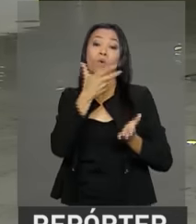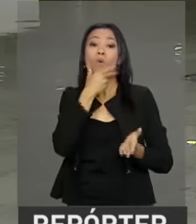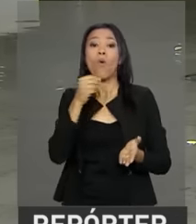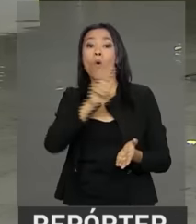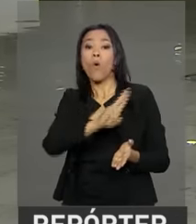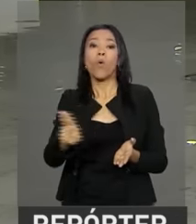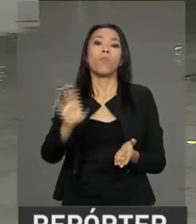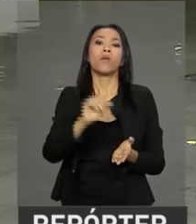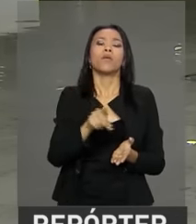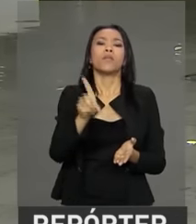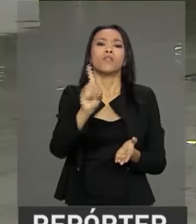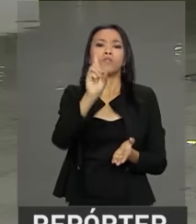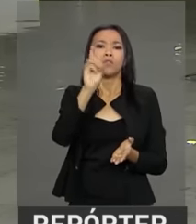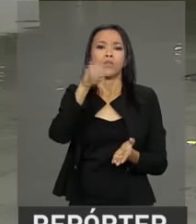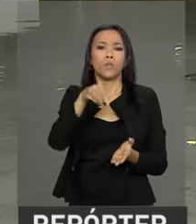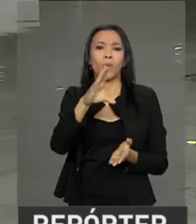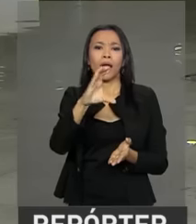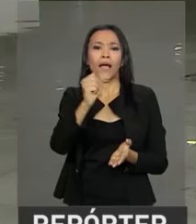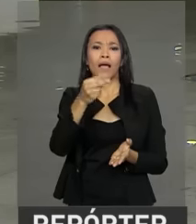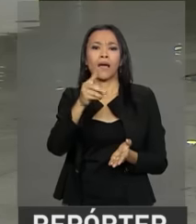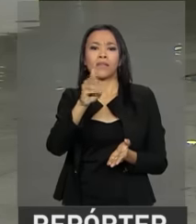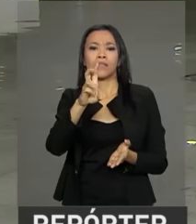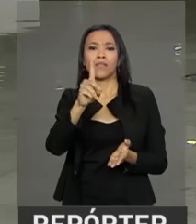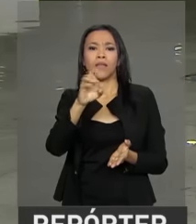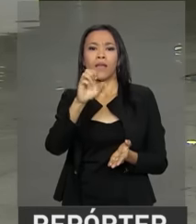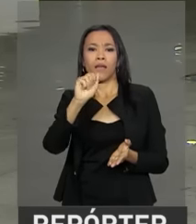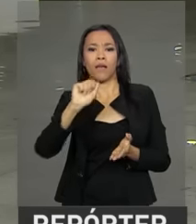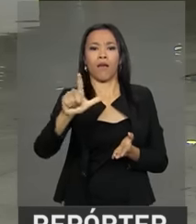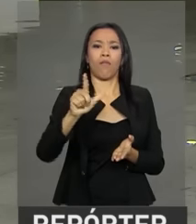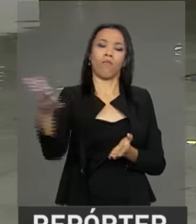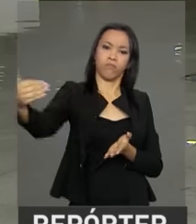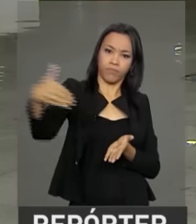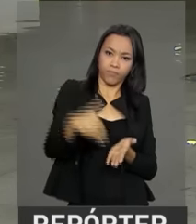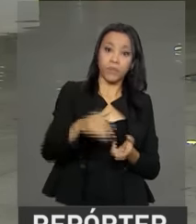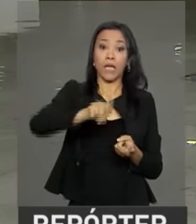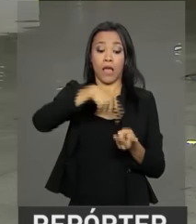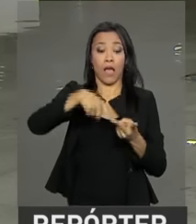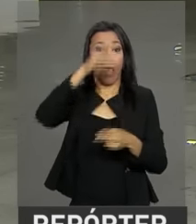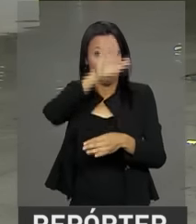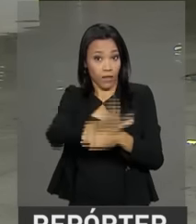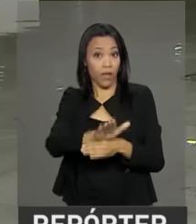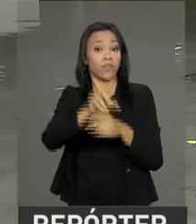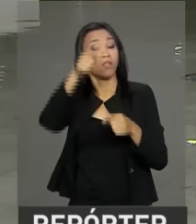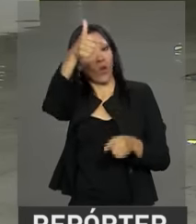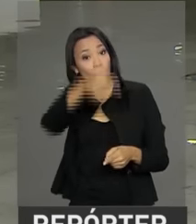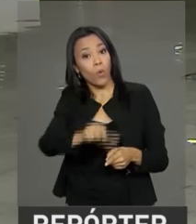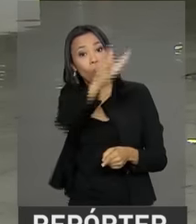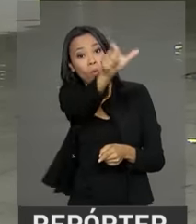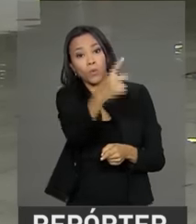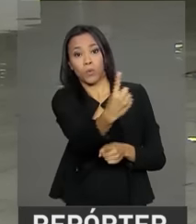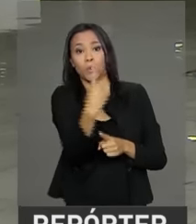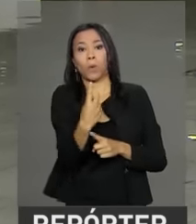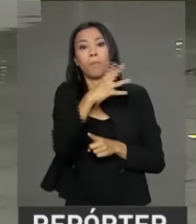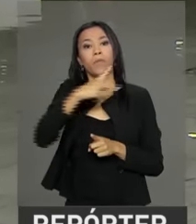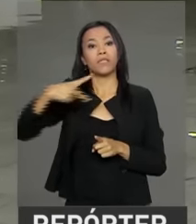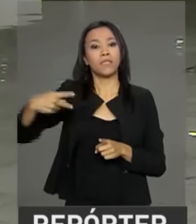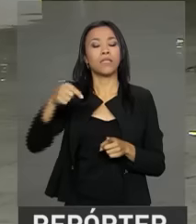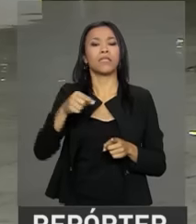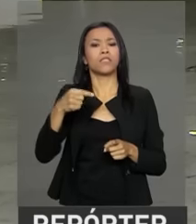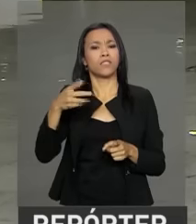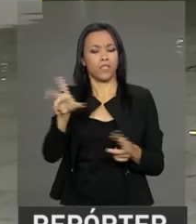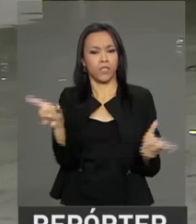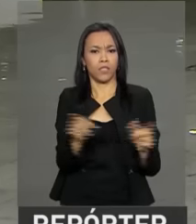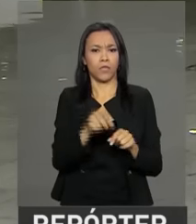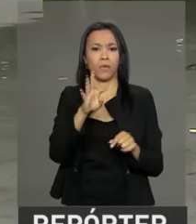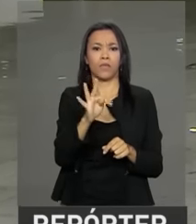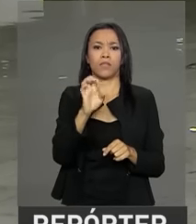Orani tempesta à tarde aqui no Palácio do Planalto o presidente se reúne com com o presidente do Tribunal Regional Eleitoral de São Paulo